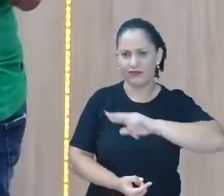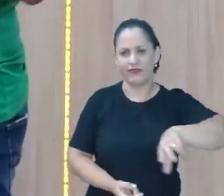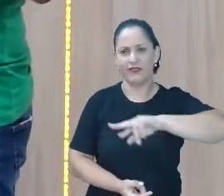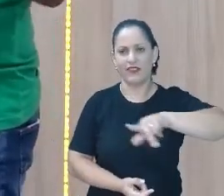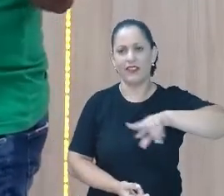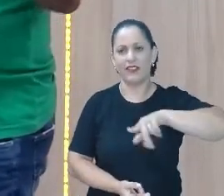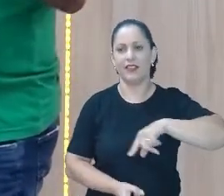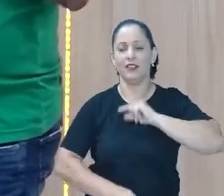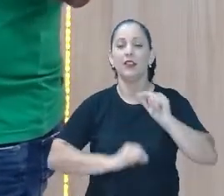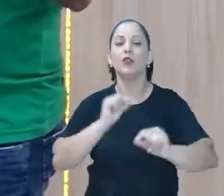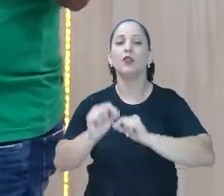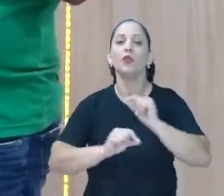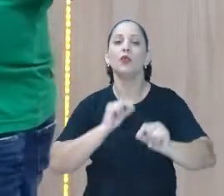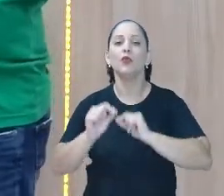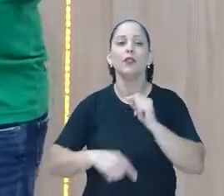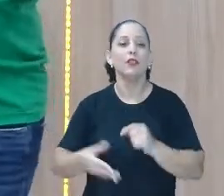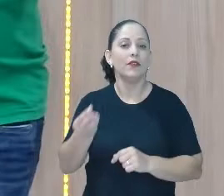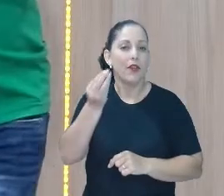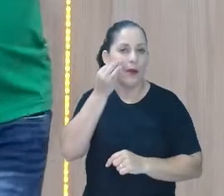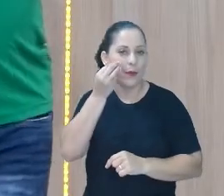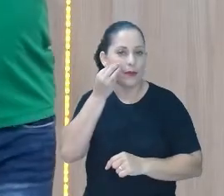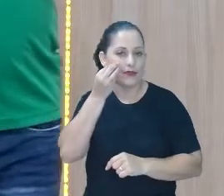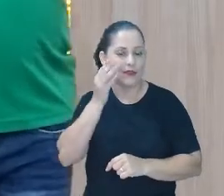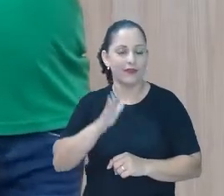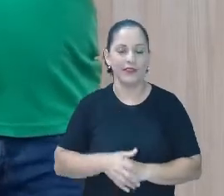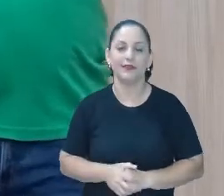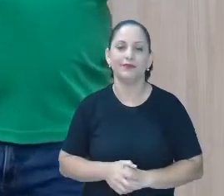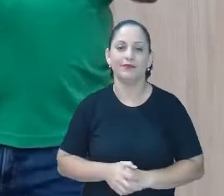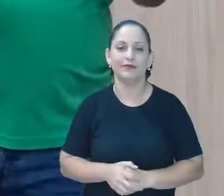gente vai observar é que,